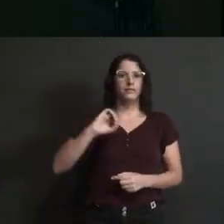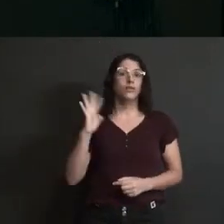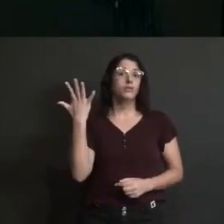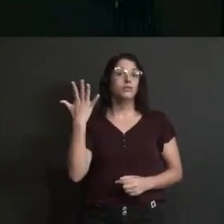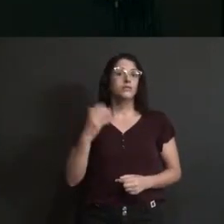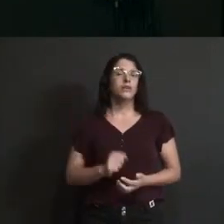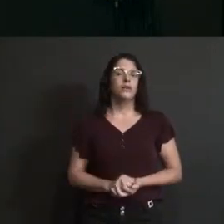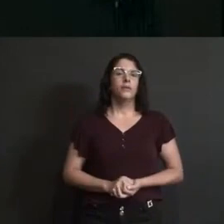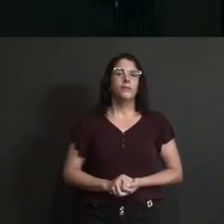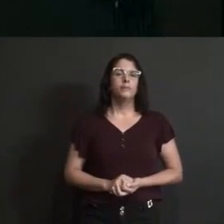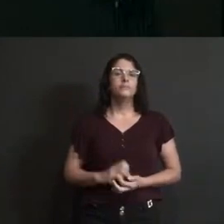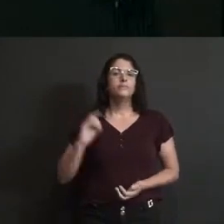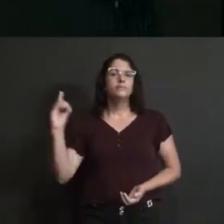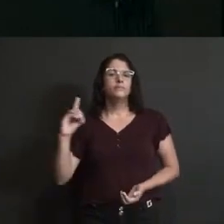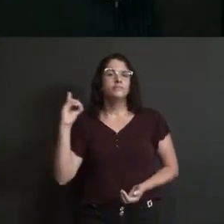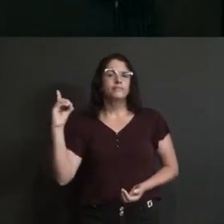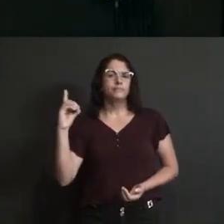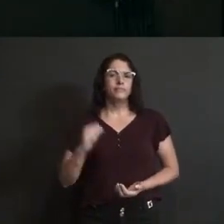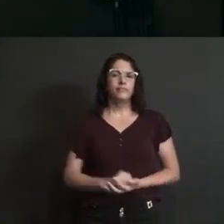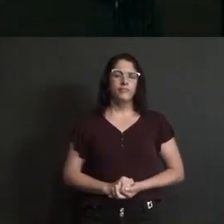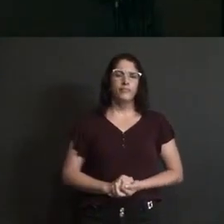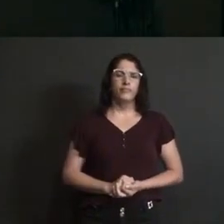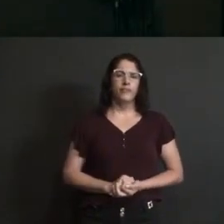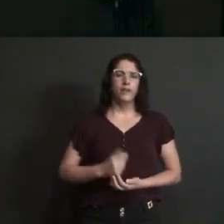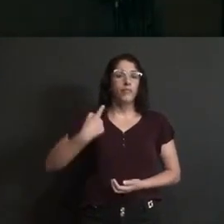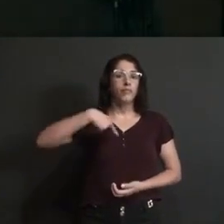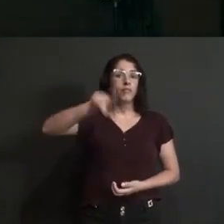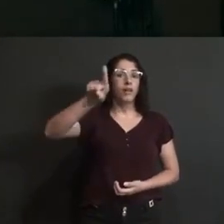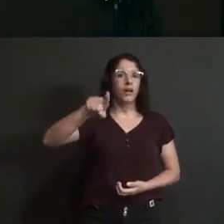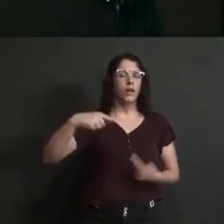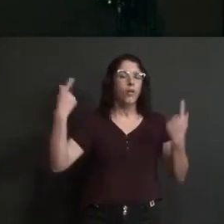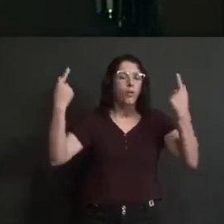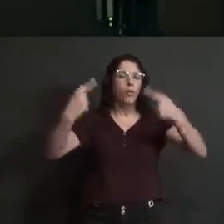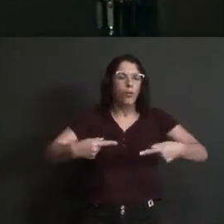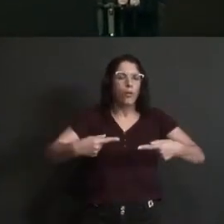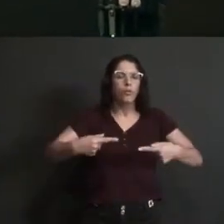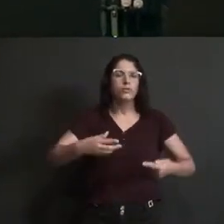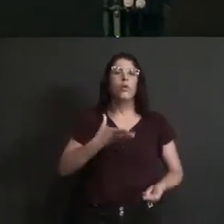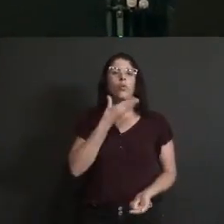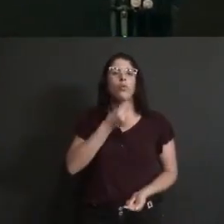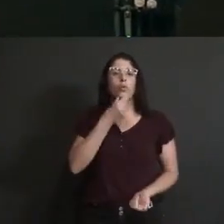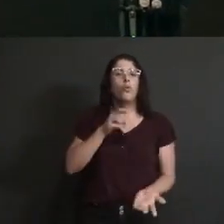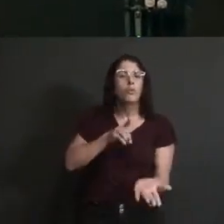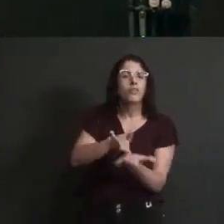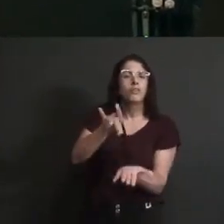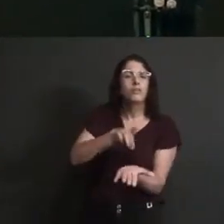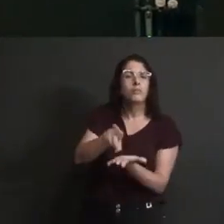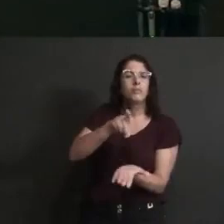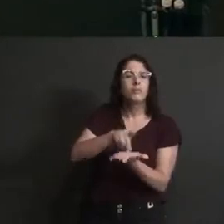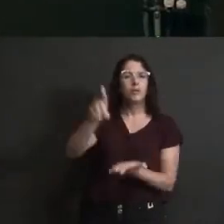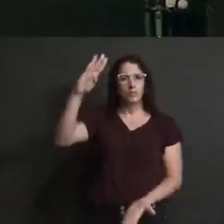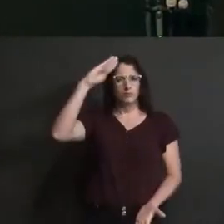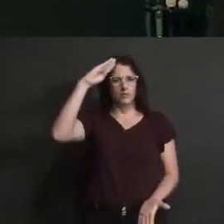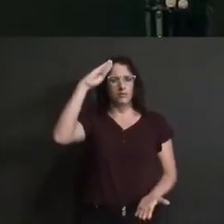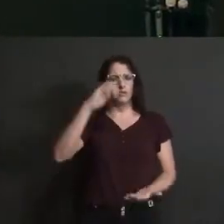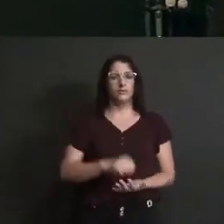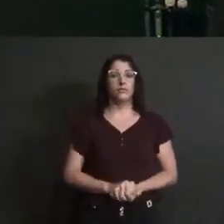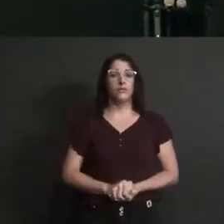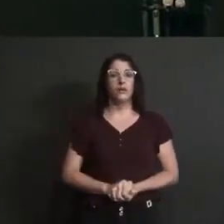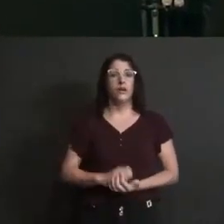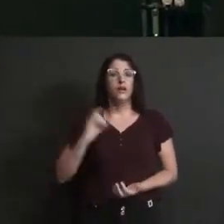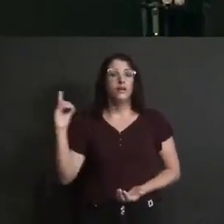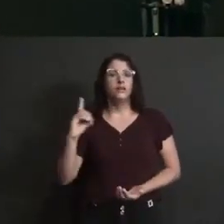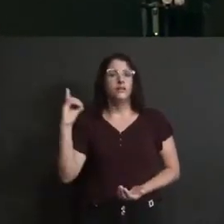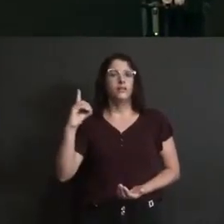E Davi vai atrás dos amalequitas. Segundo os historiadores, Davi percorreu